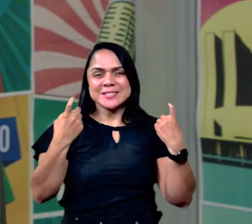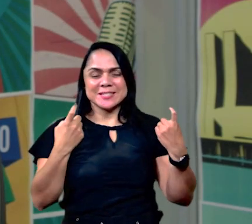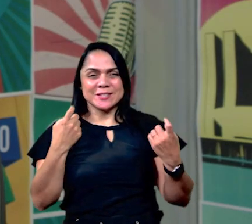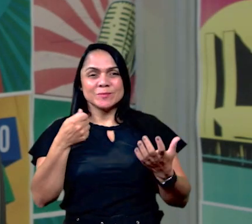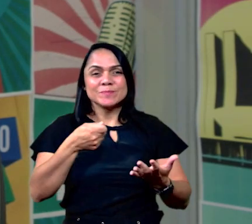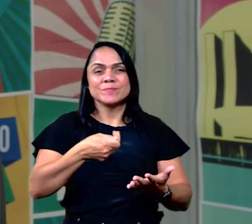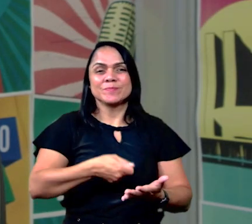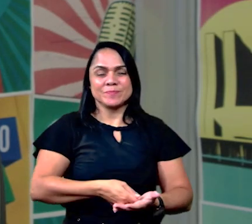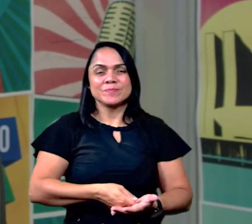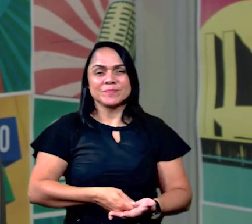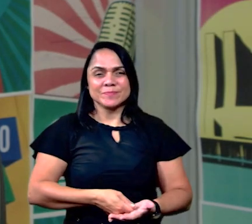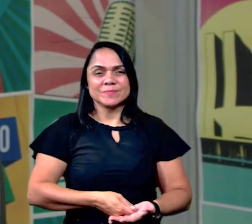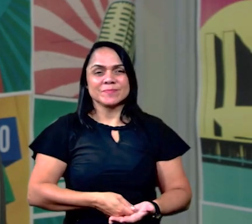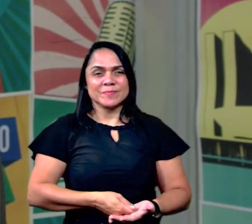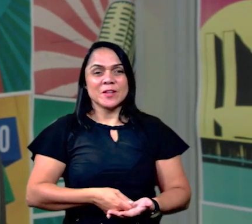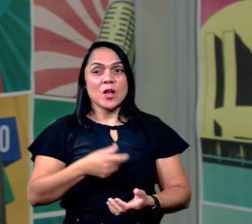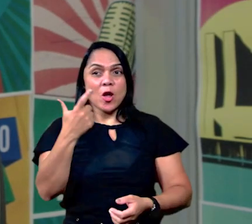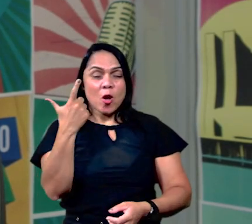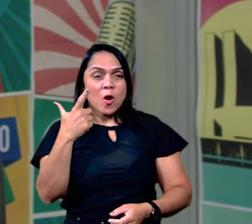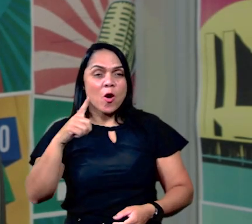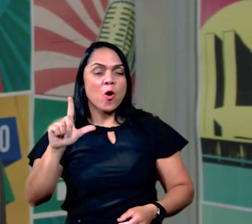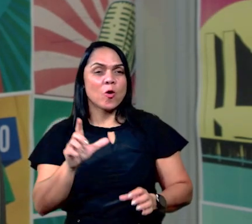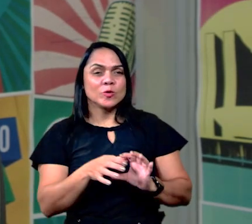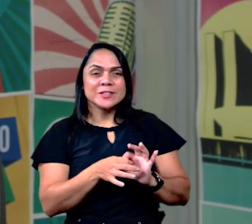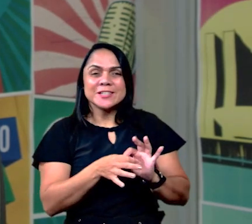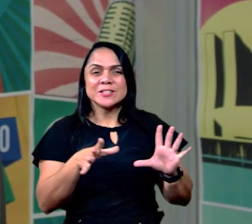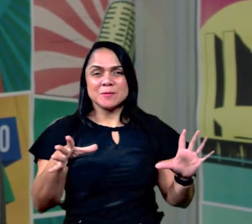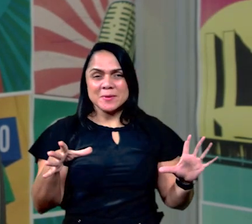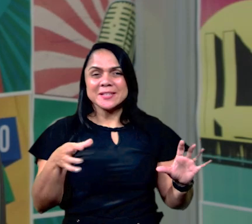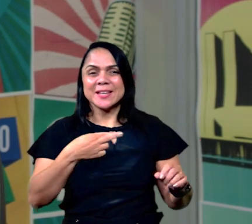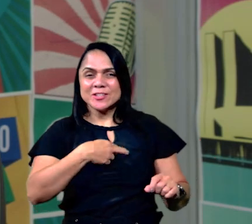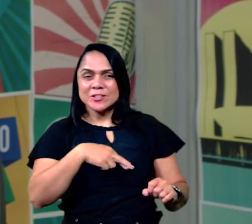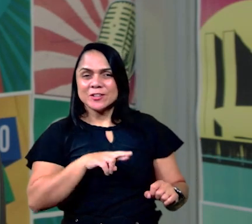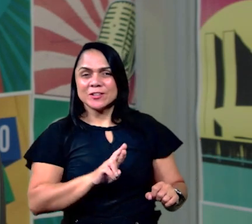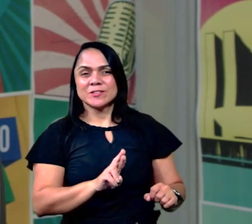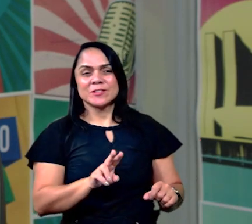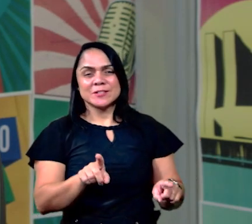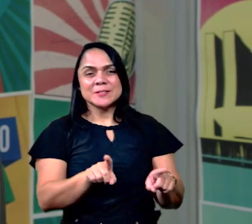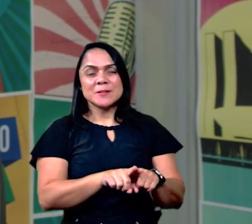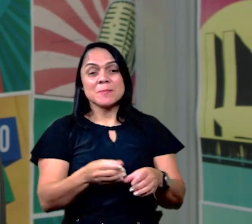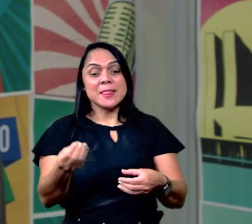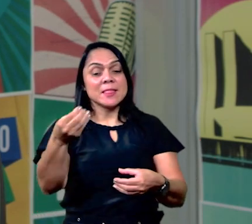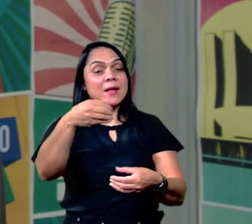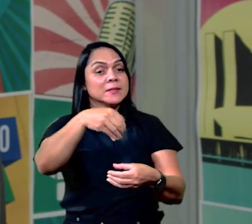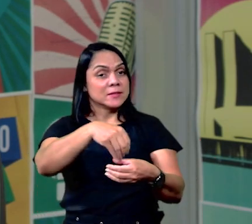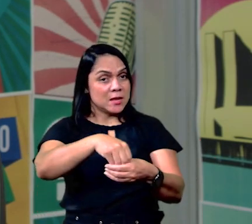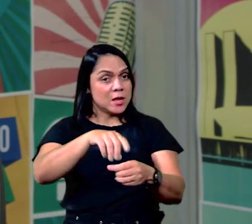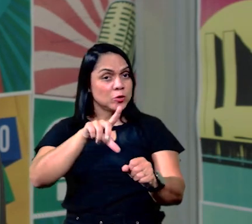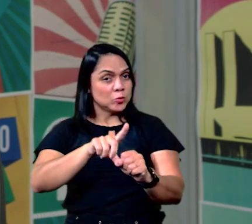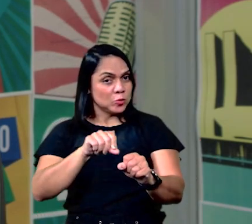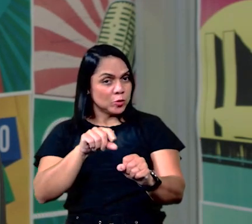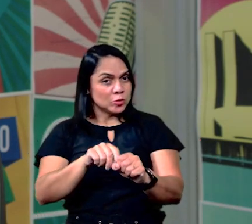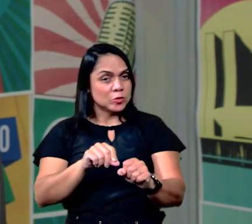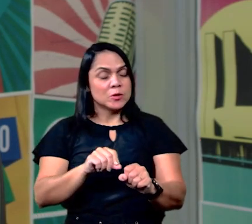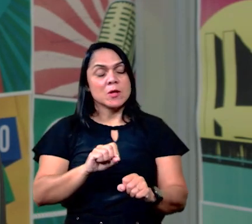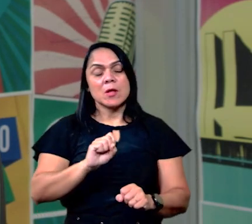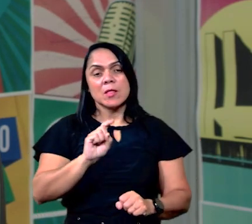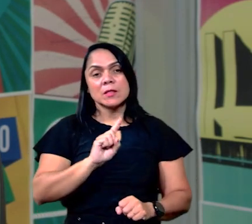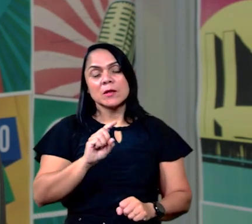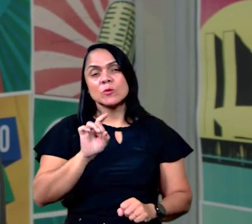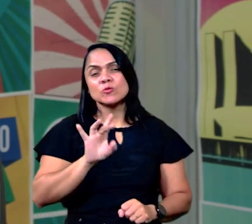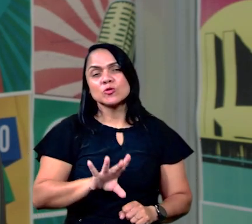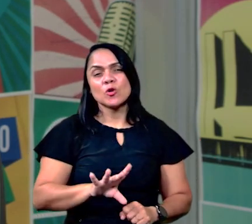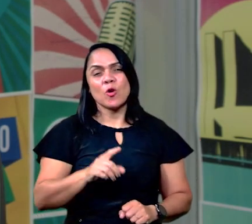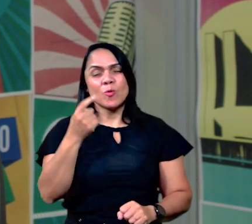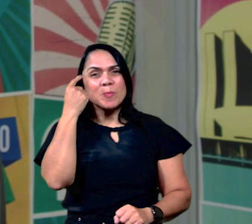a gente está dizendo que outras liberdades de expressão também estão ali, não apenas, não é, uma ideia religiosa,